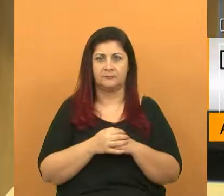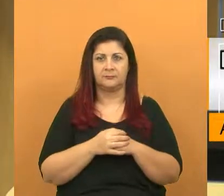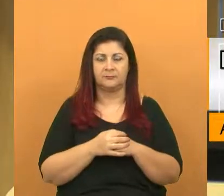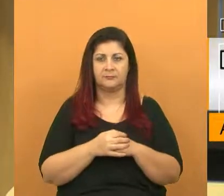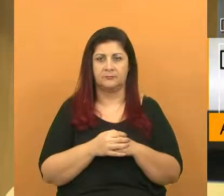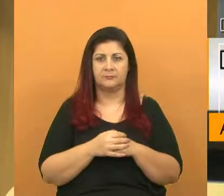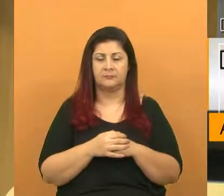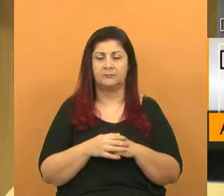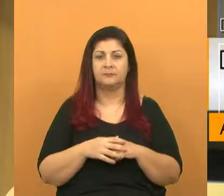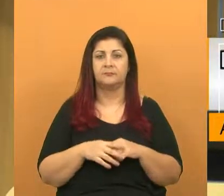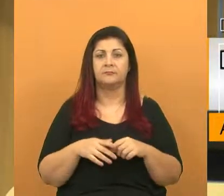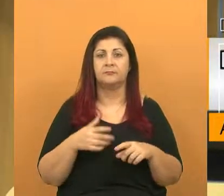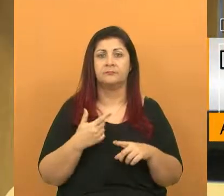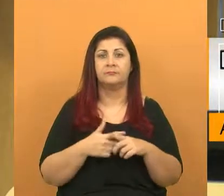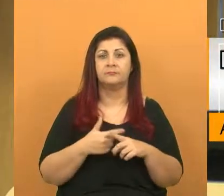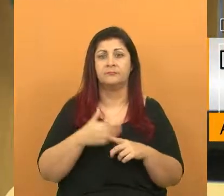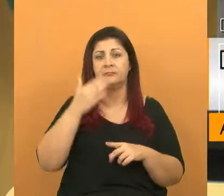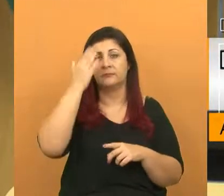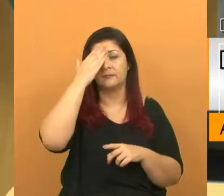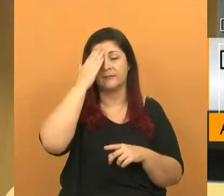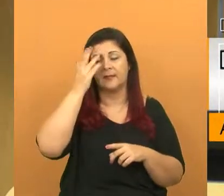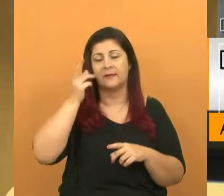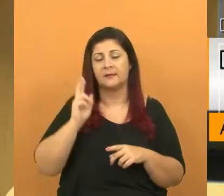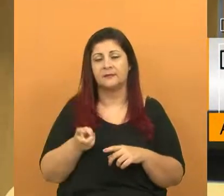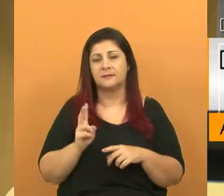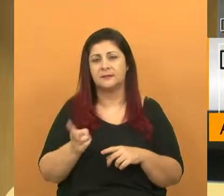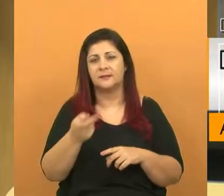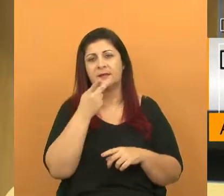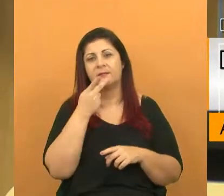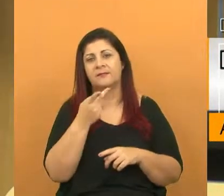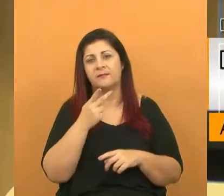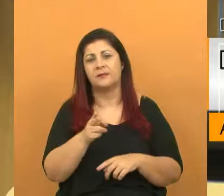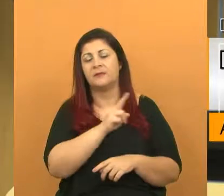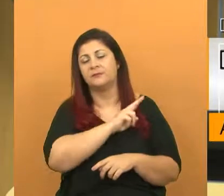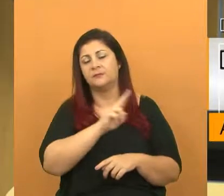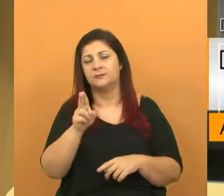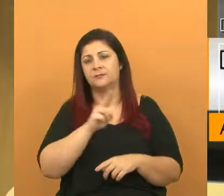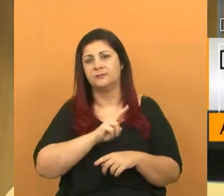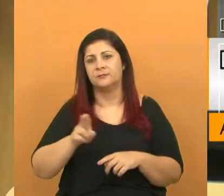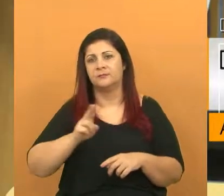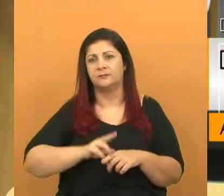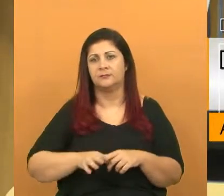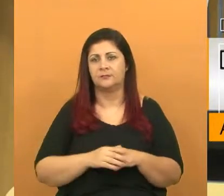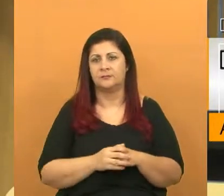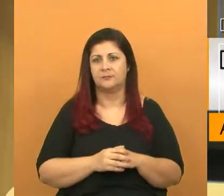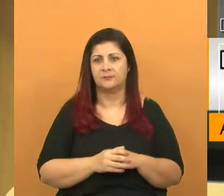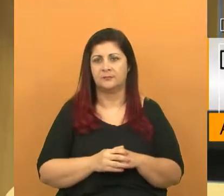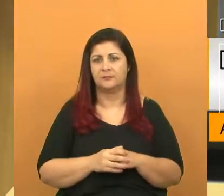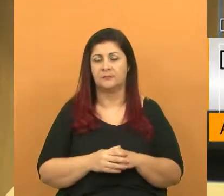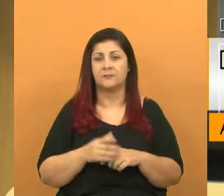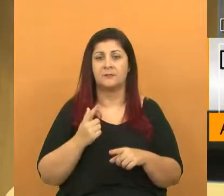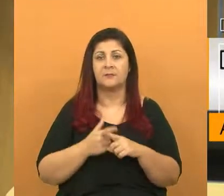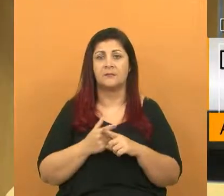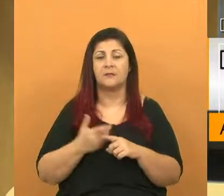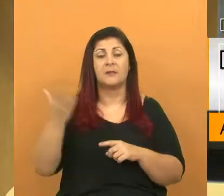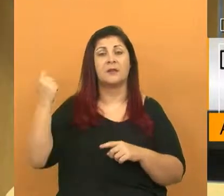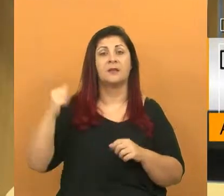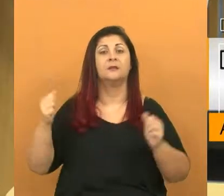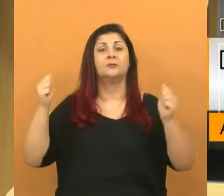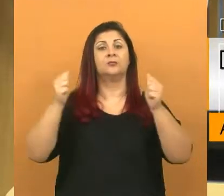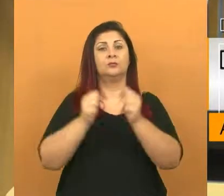porque eu já sei o assunto da lagoa azul inteirinha não precisa porque eu enfrentei com vocês